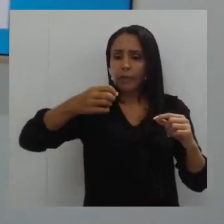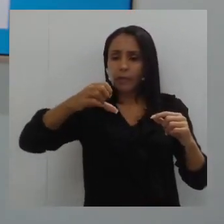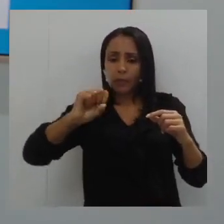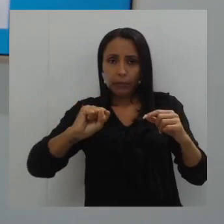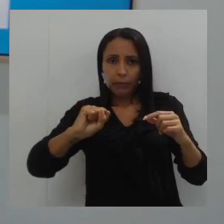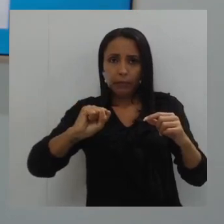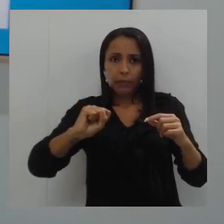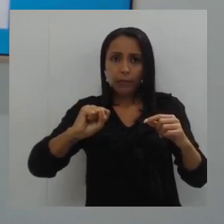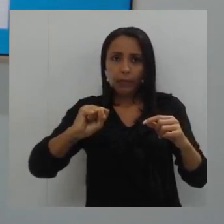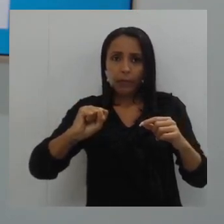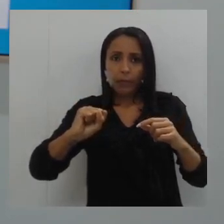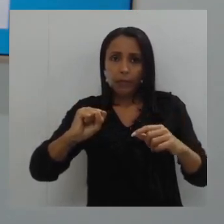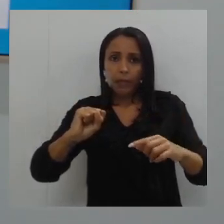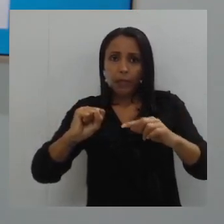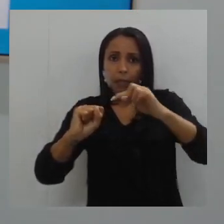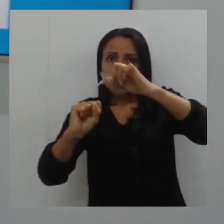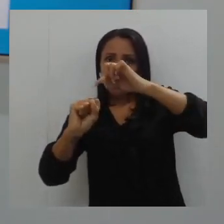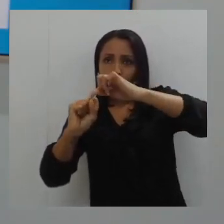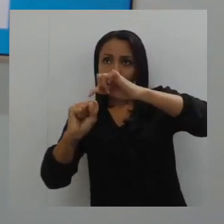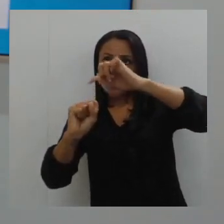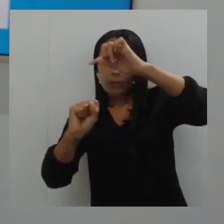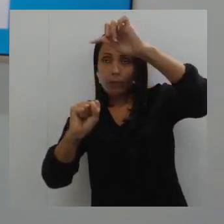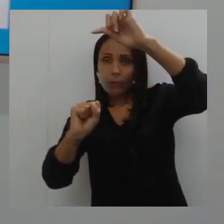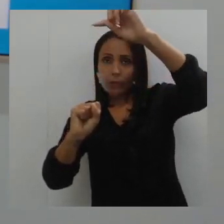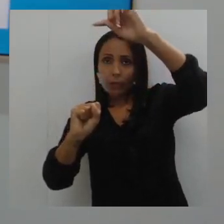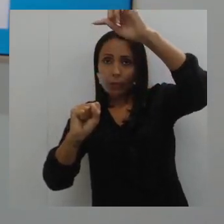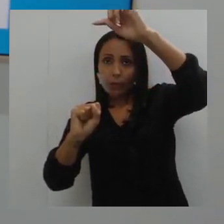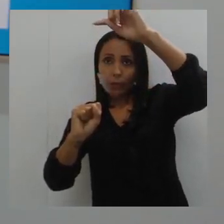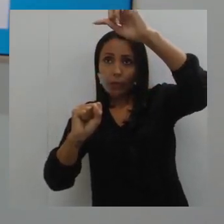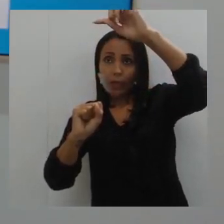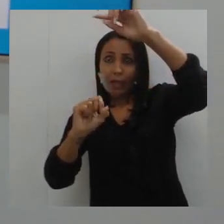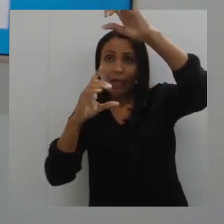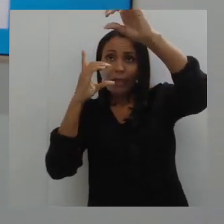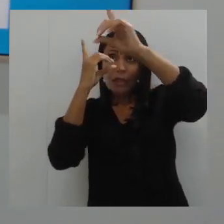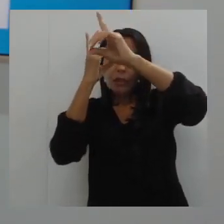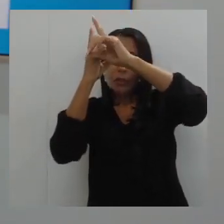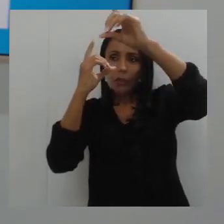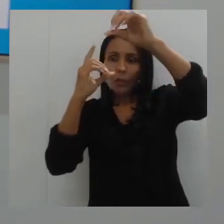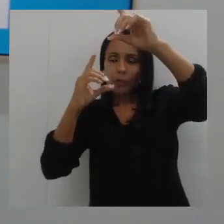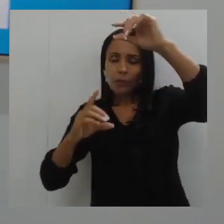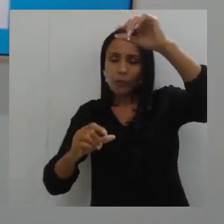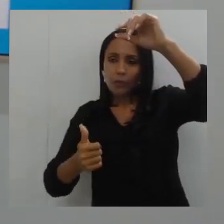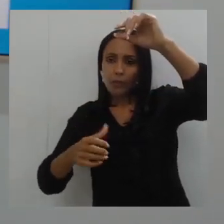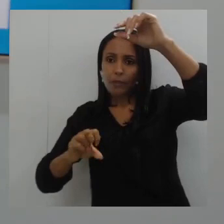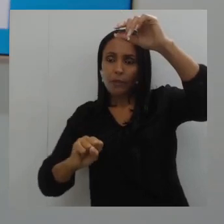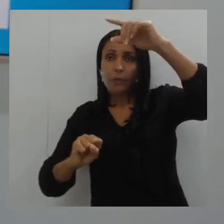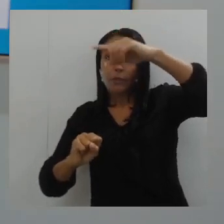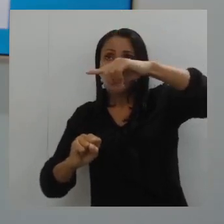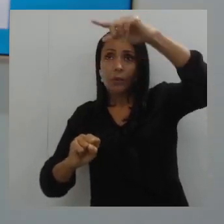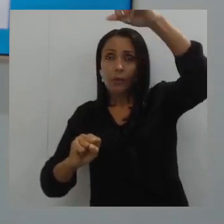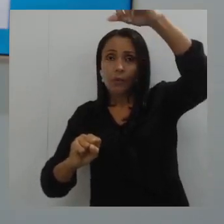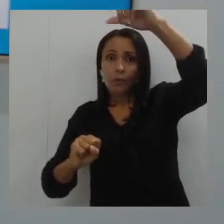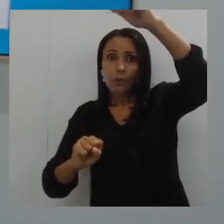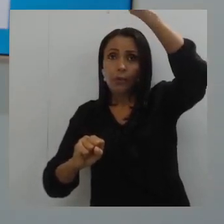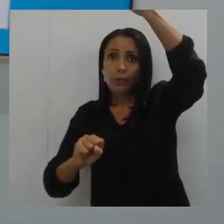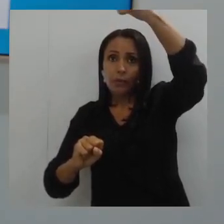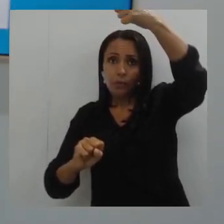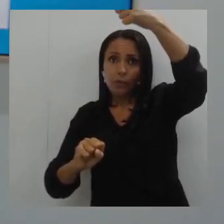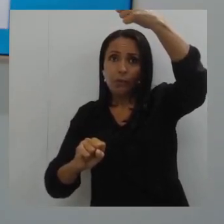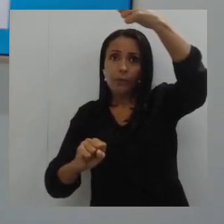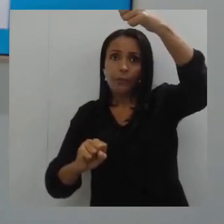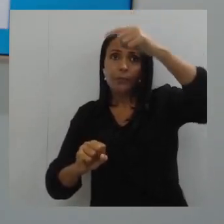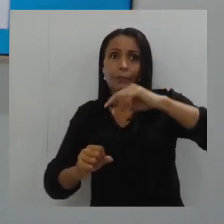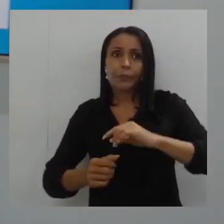né? Então, com o 18, eu subo aqui e encontro, né, o ponto 12, está